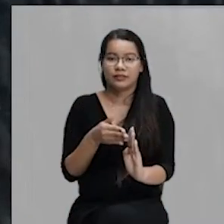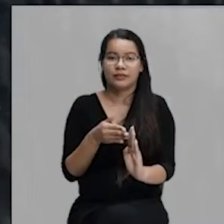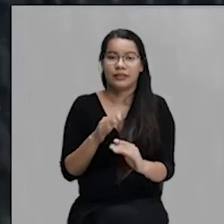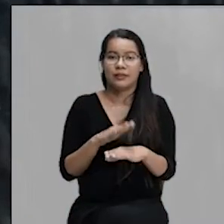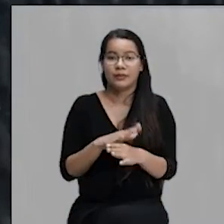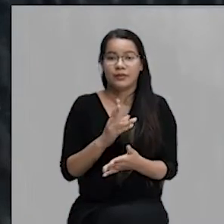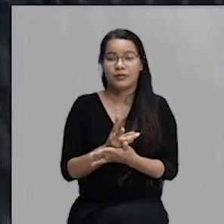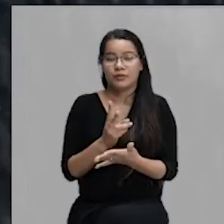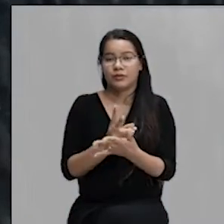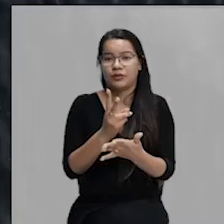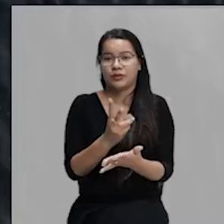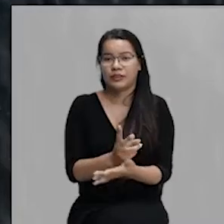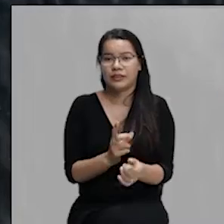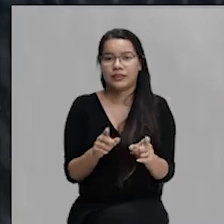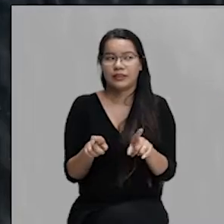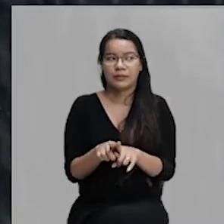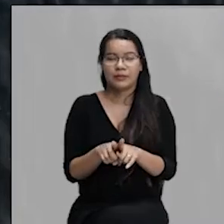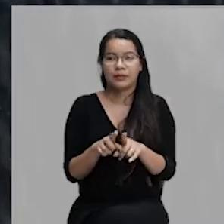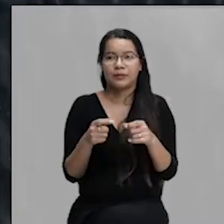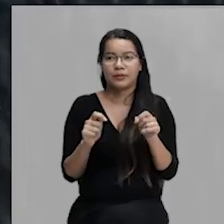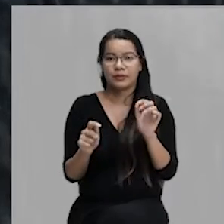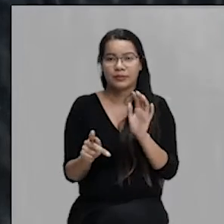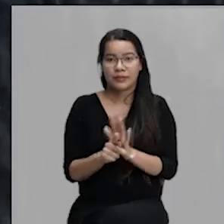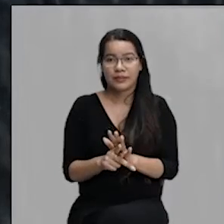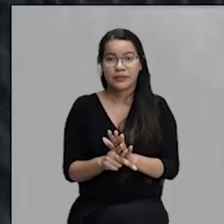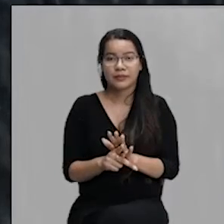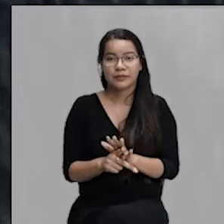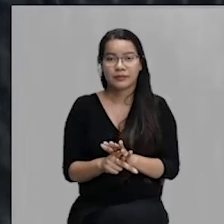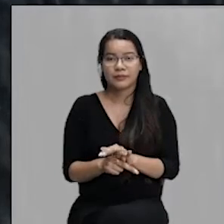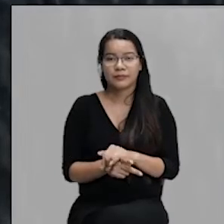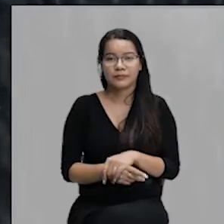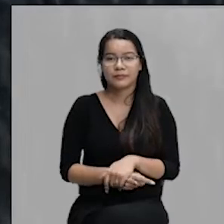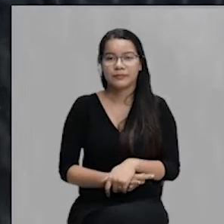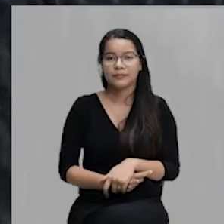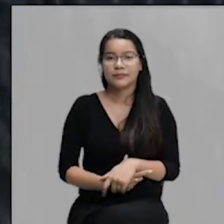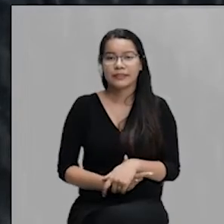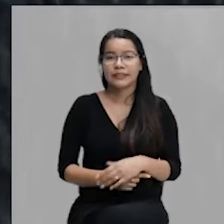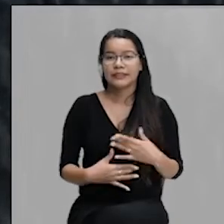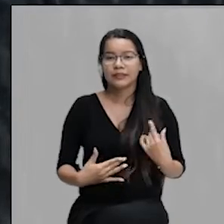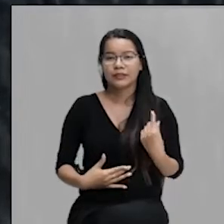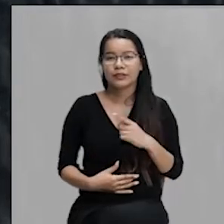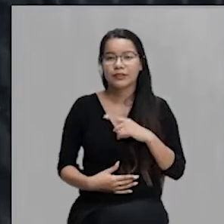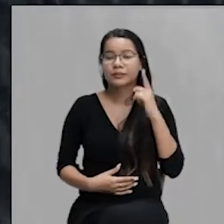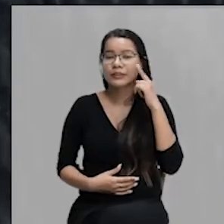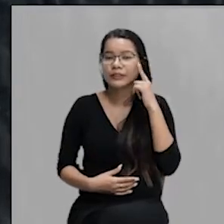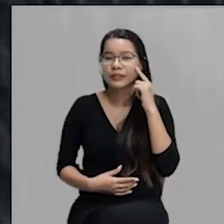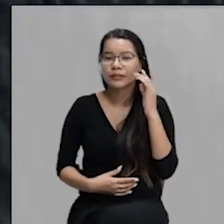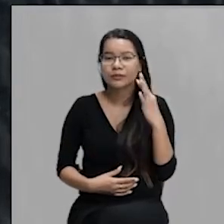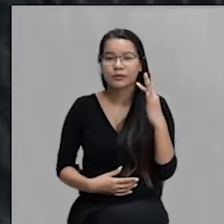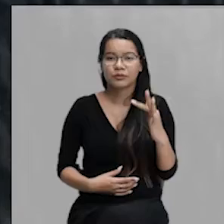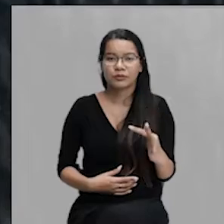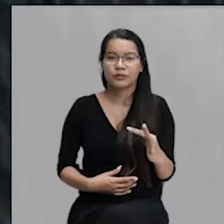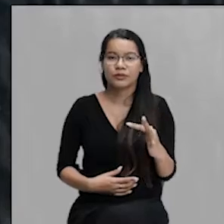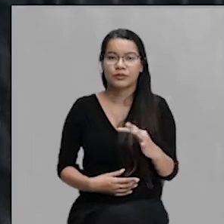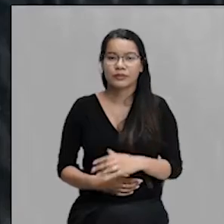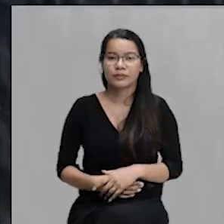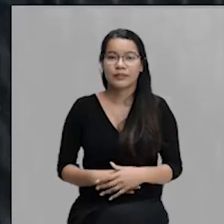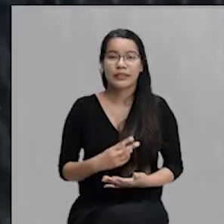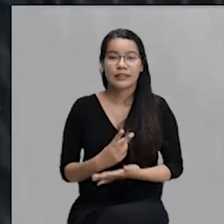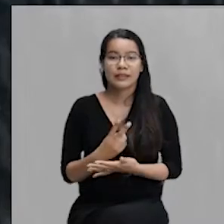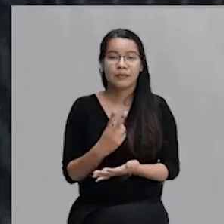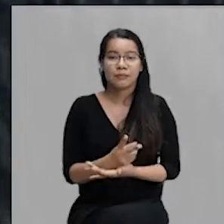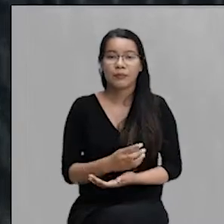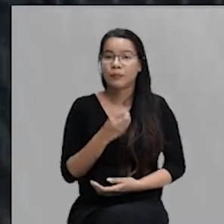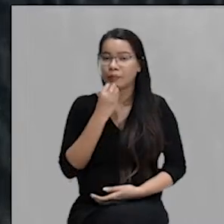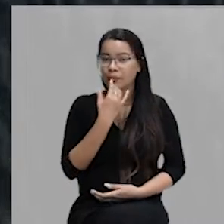também, para que isso seja preservado. E aí a gente vai pensar no futuro, certo? É sempre bom